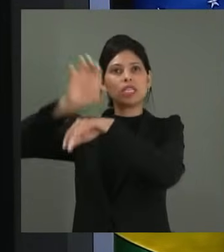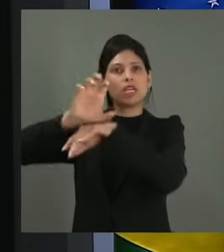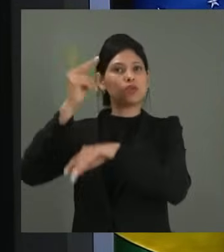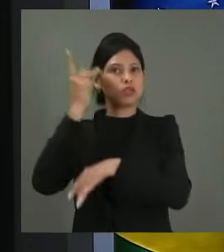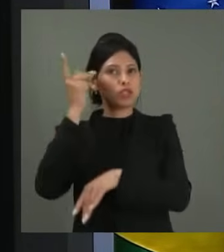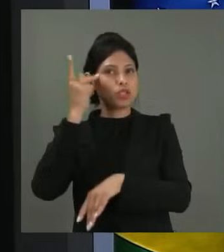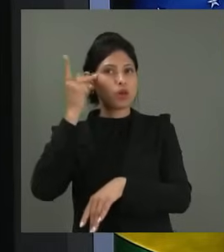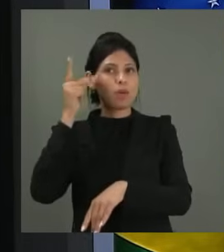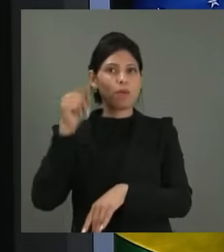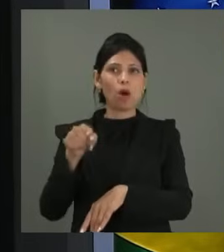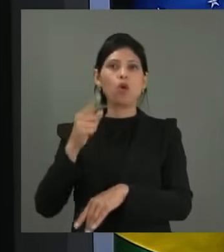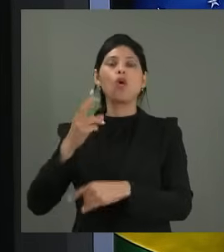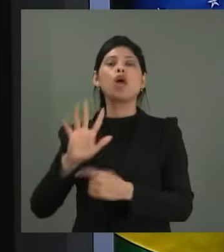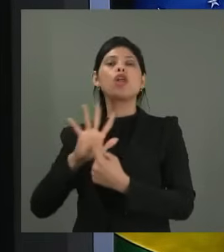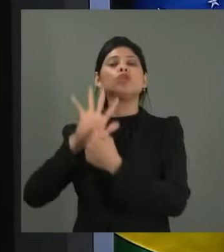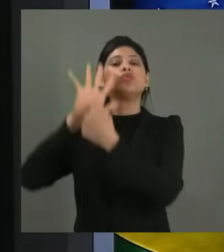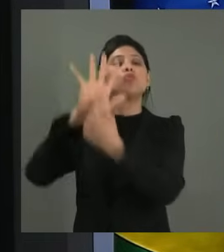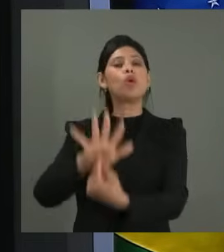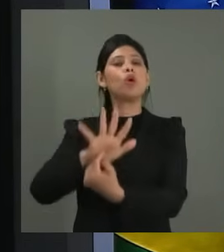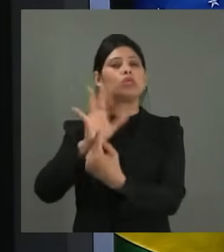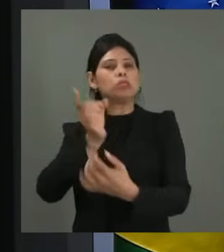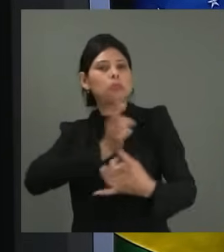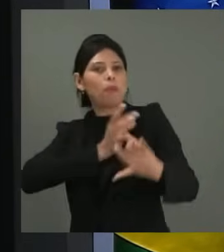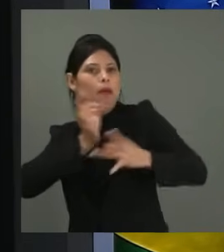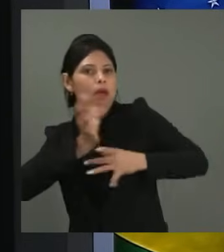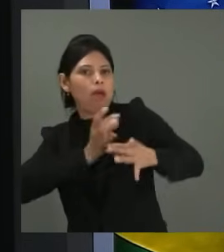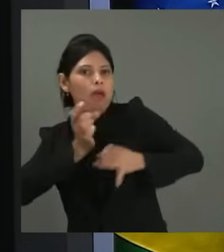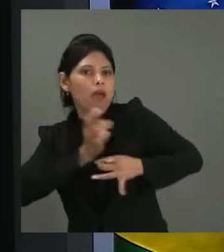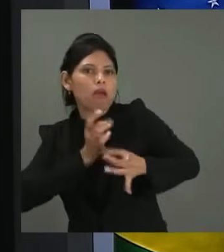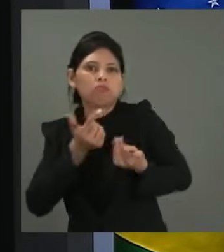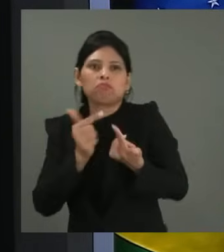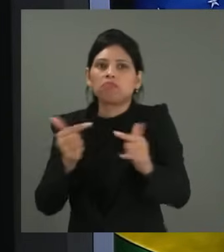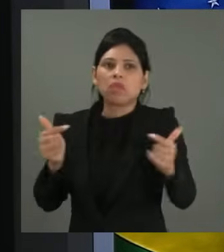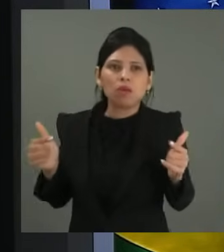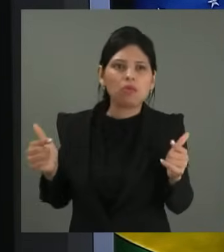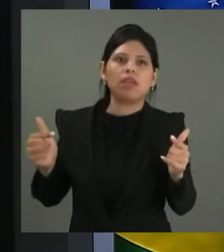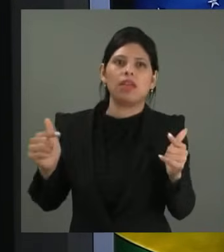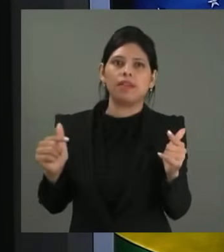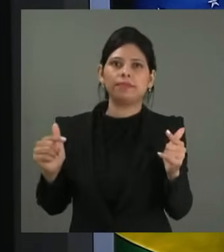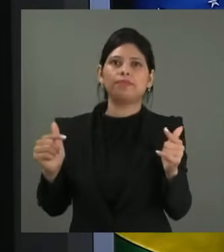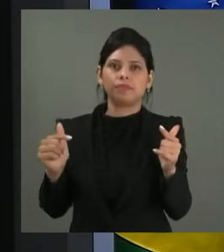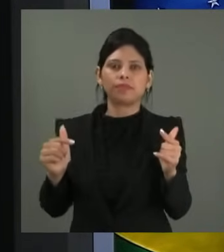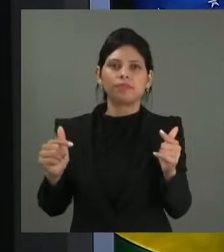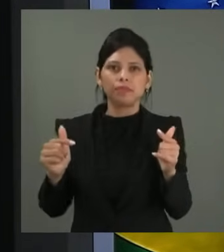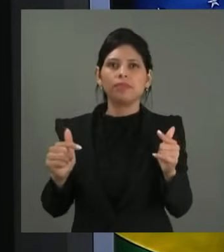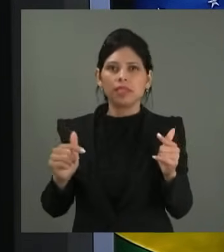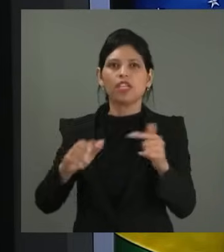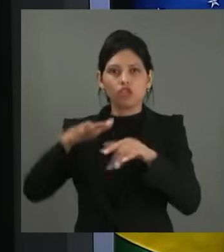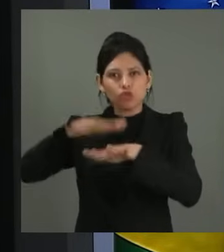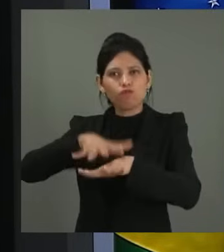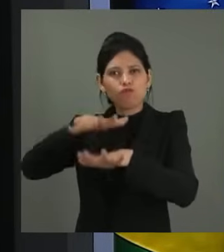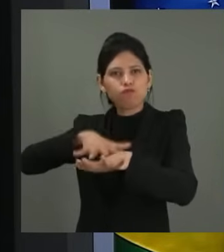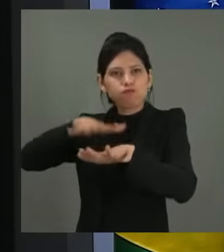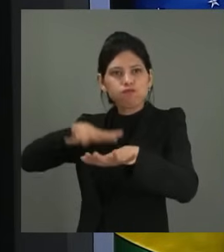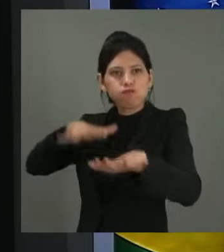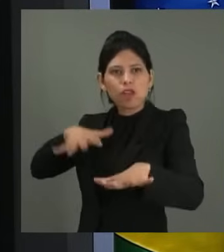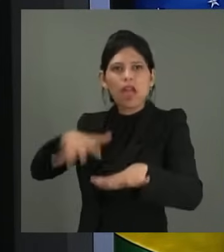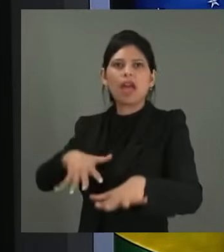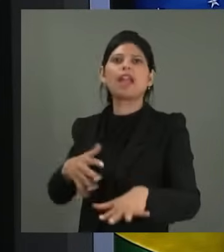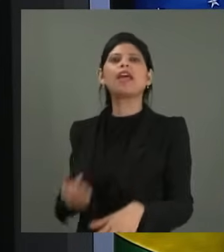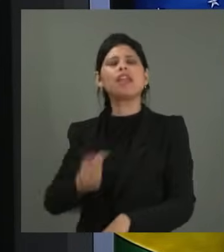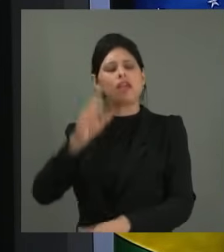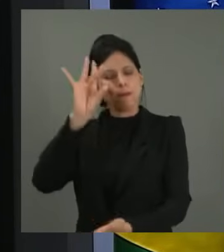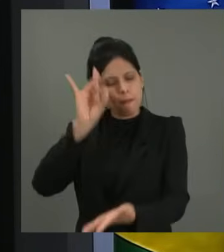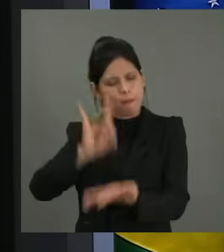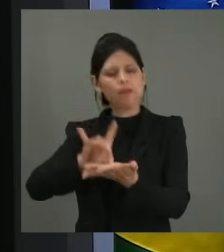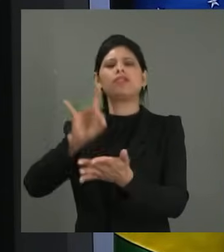medo dos donos do poder, que não tem medo de se manifestar pelo que eles acreditam. Esse é o